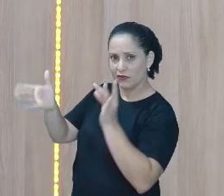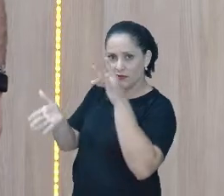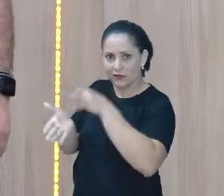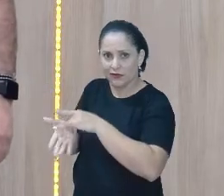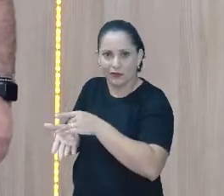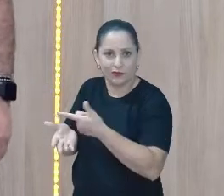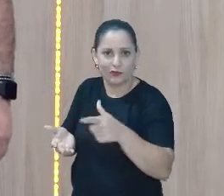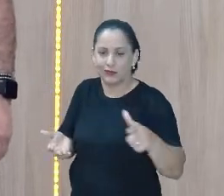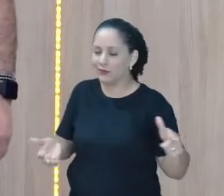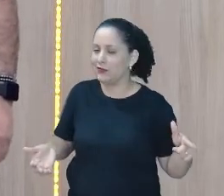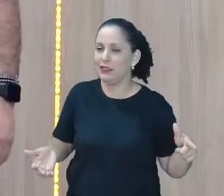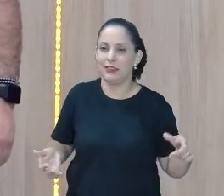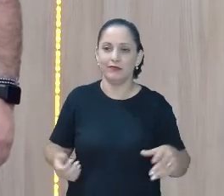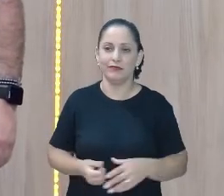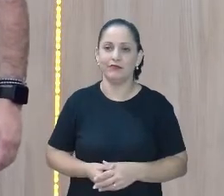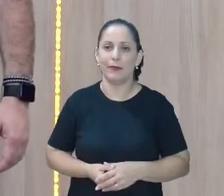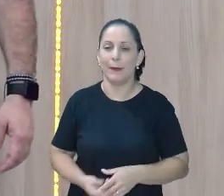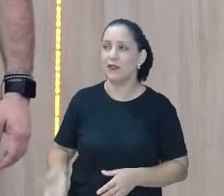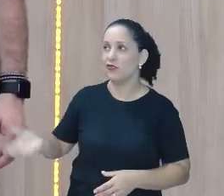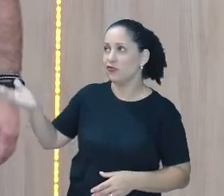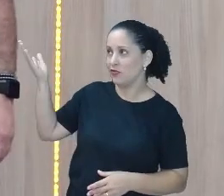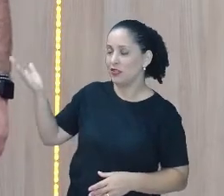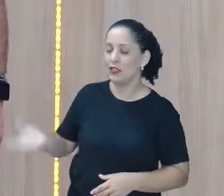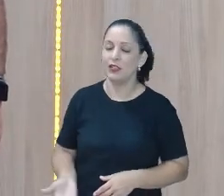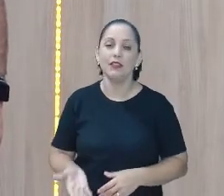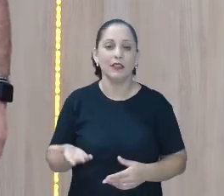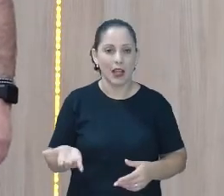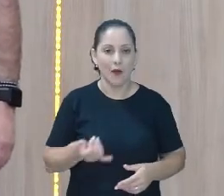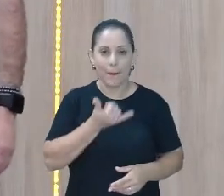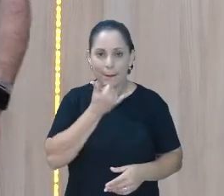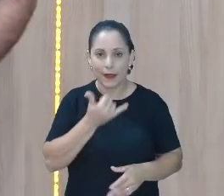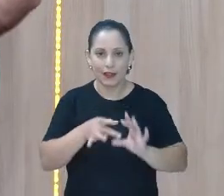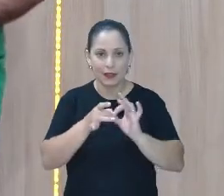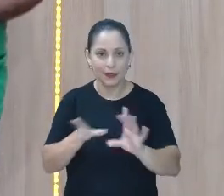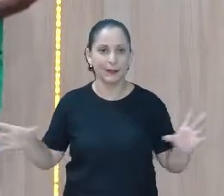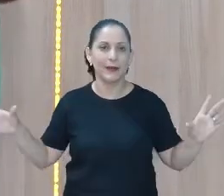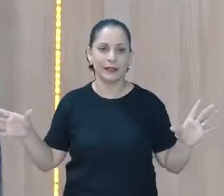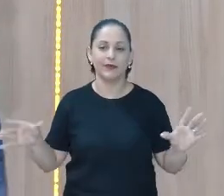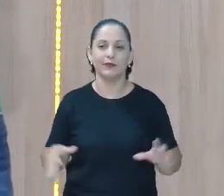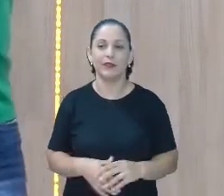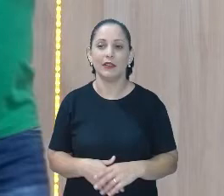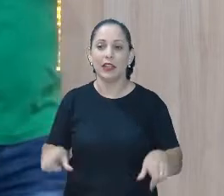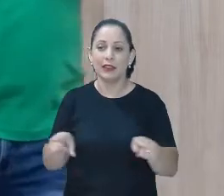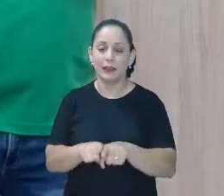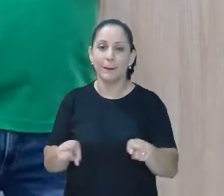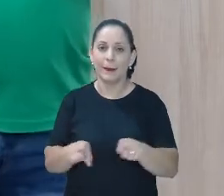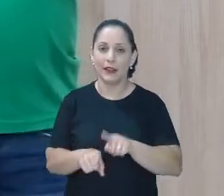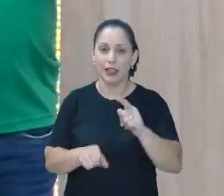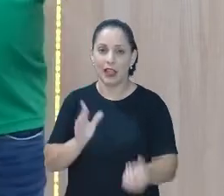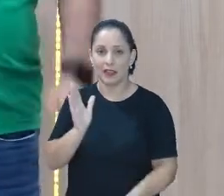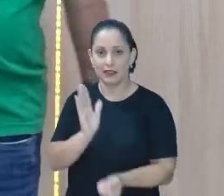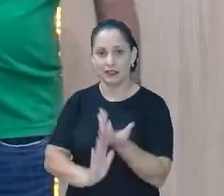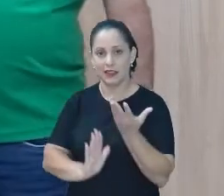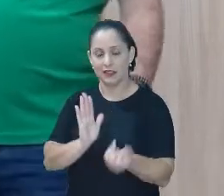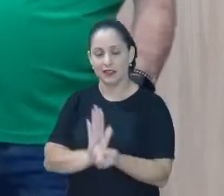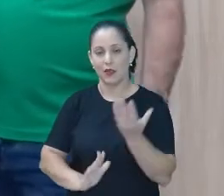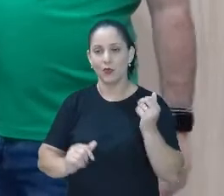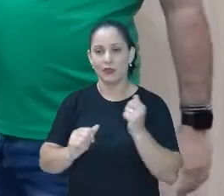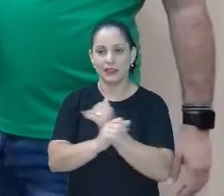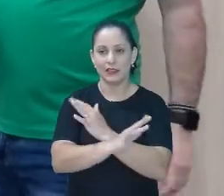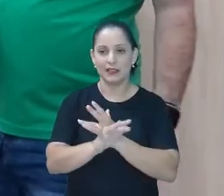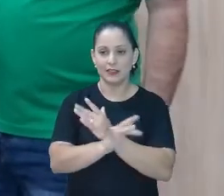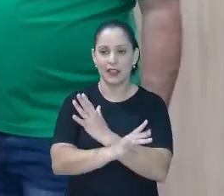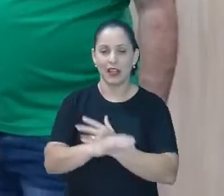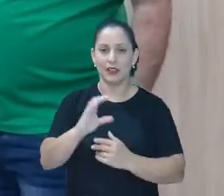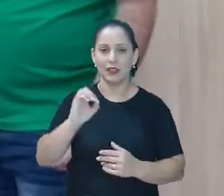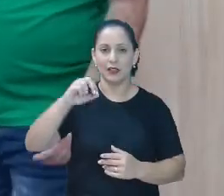se conceder liberdade aos cristãos. E a fundação da cidade de Constantinopla, lá no Oriente. Então, aqui, vamos